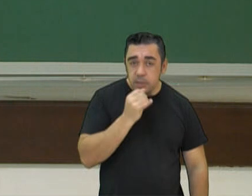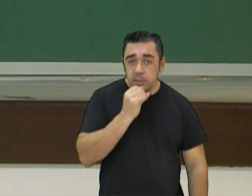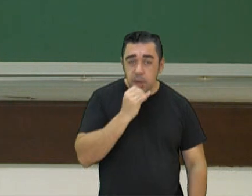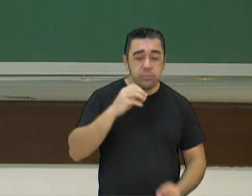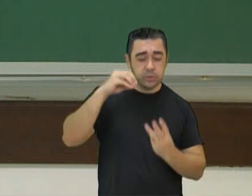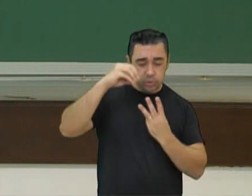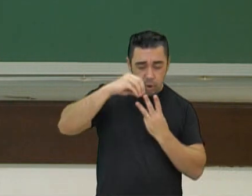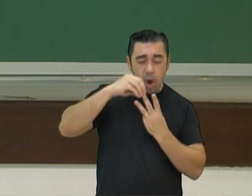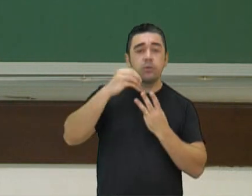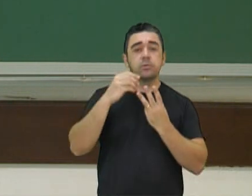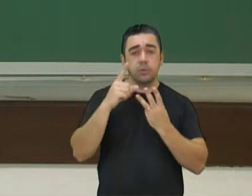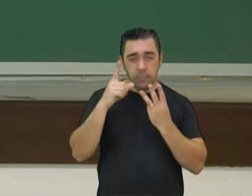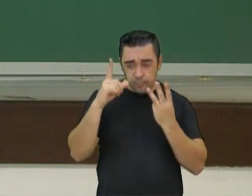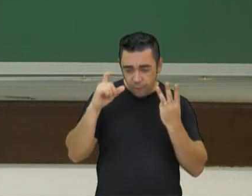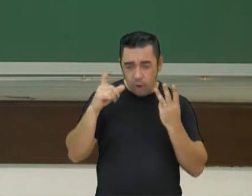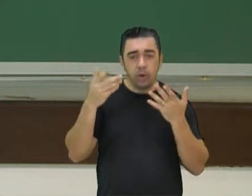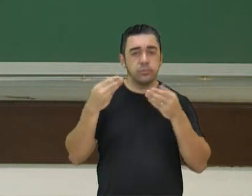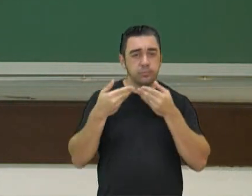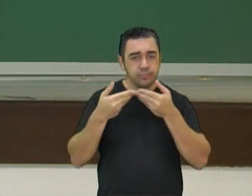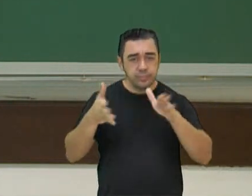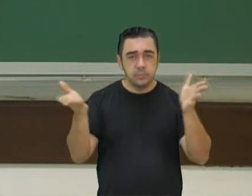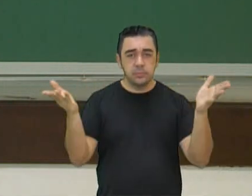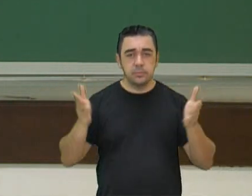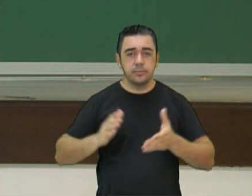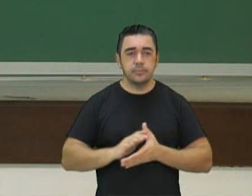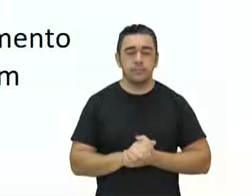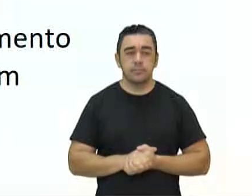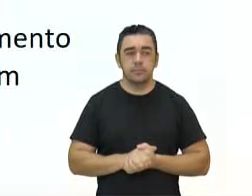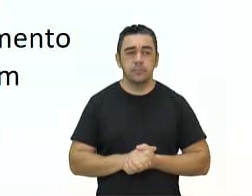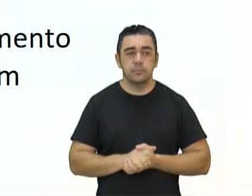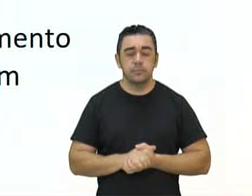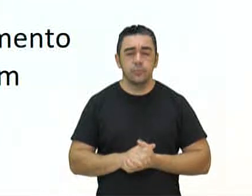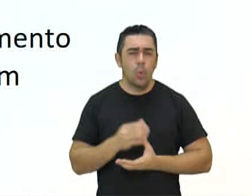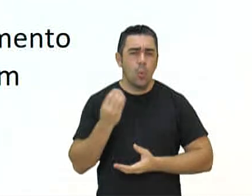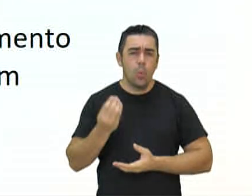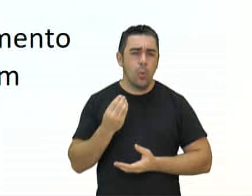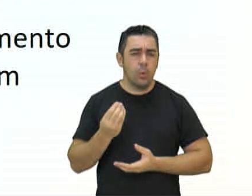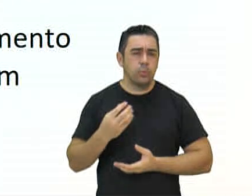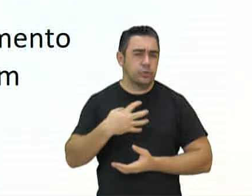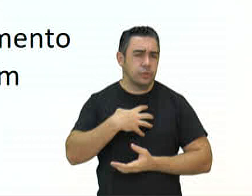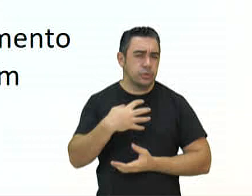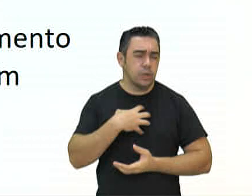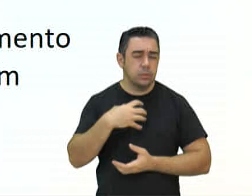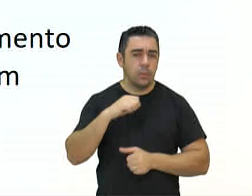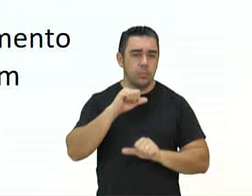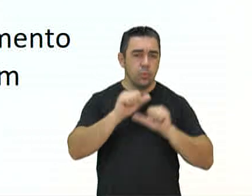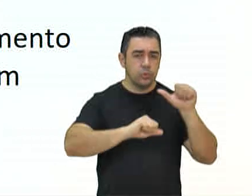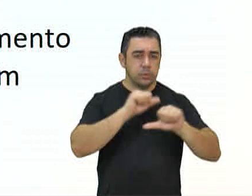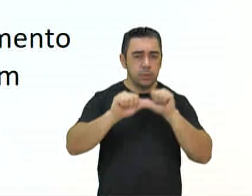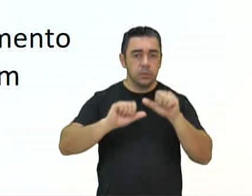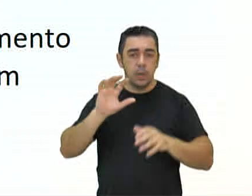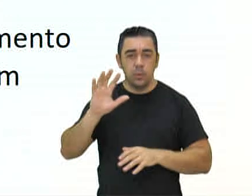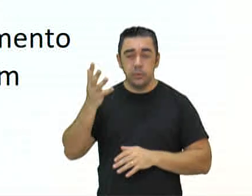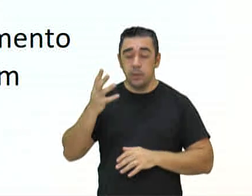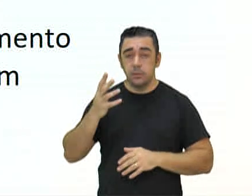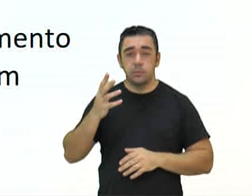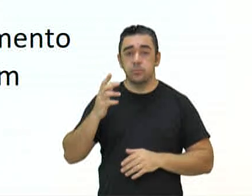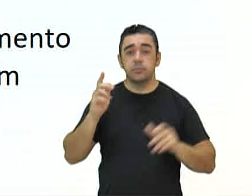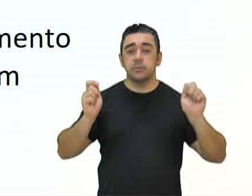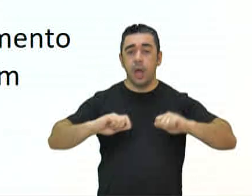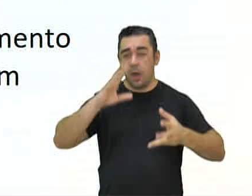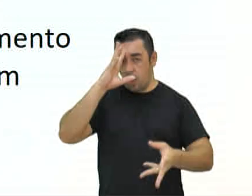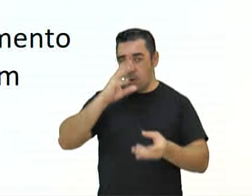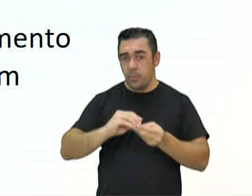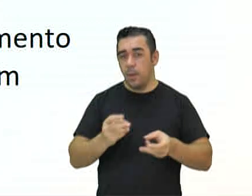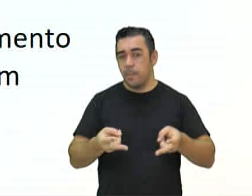gente comeu na internet, por exemplo. O modo como essas mudanças ocorrem não podem ser compreendidos sem que se